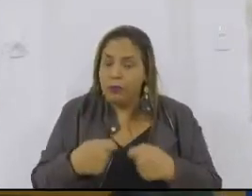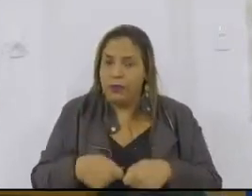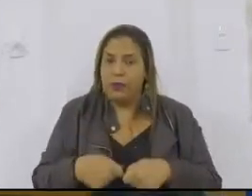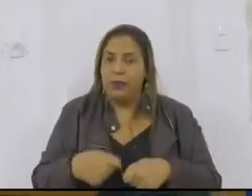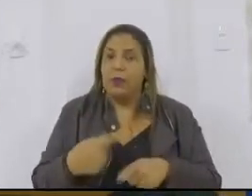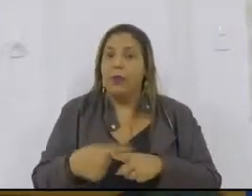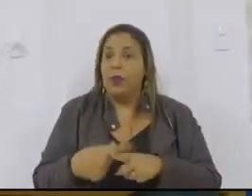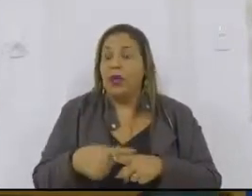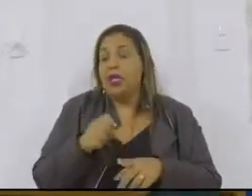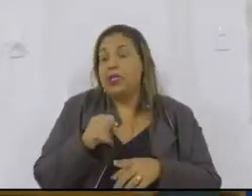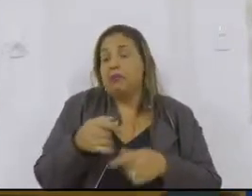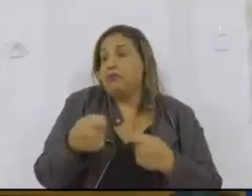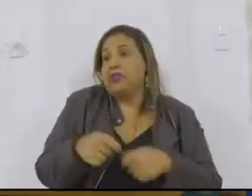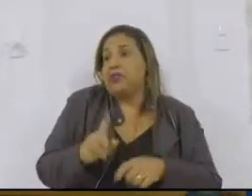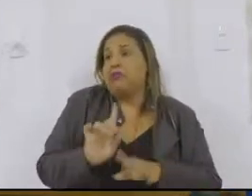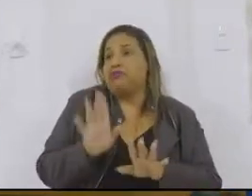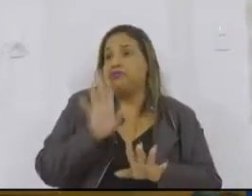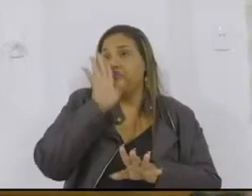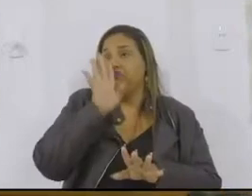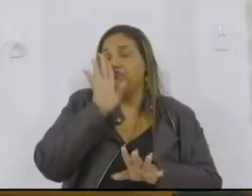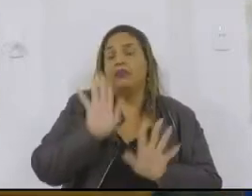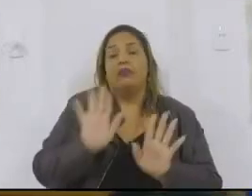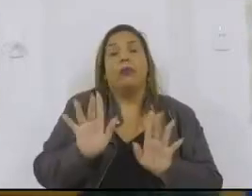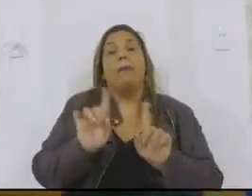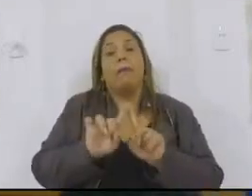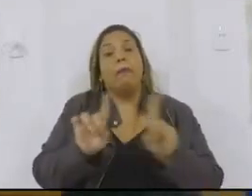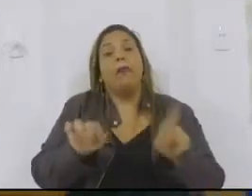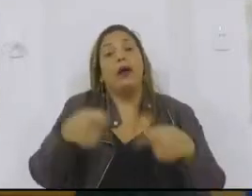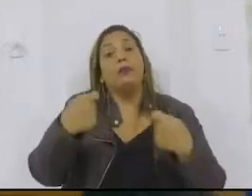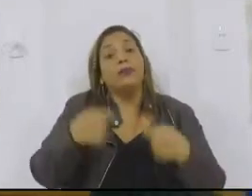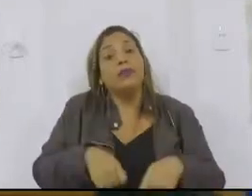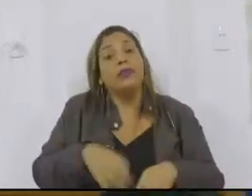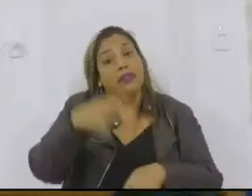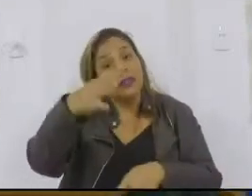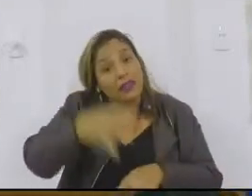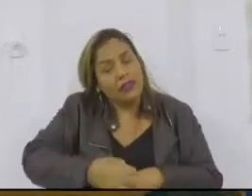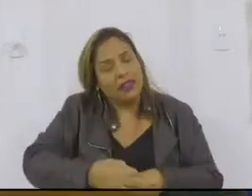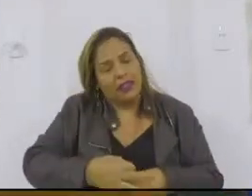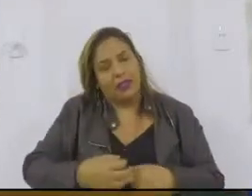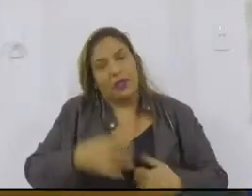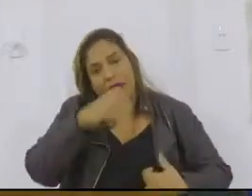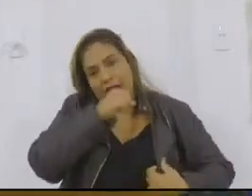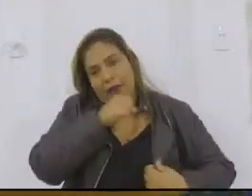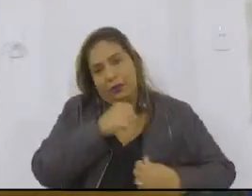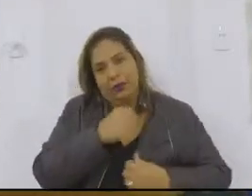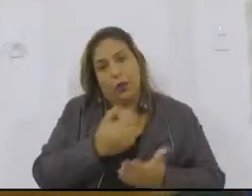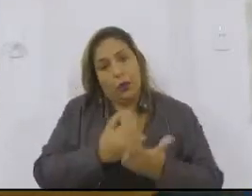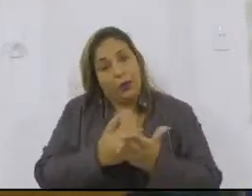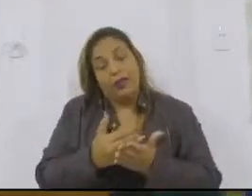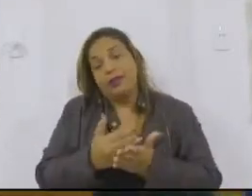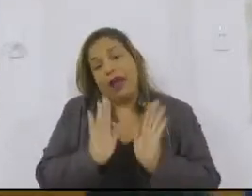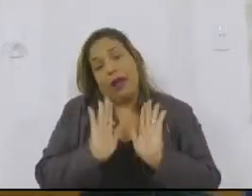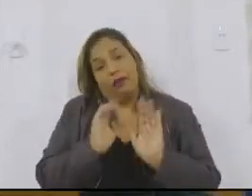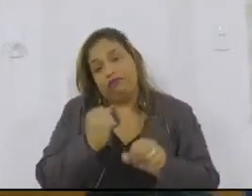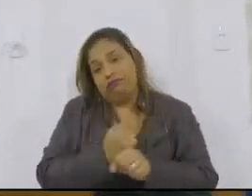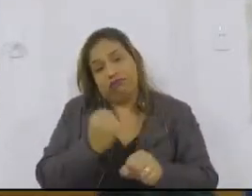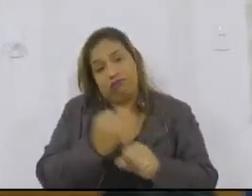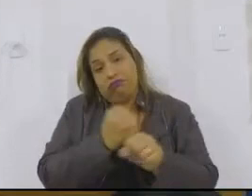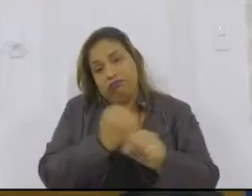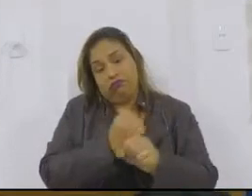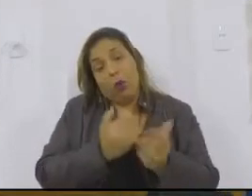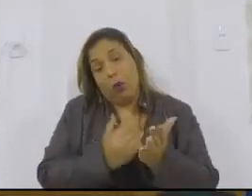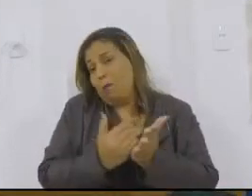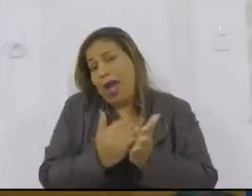fosse necessário, talvez não seja feita, não tivesse sido concluída, se não tivesse sido feita, né? Começado, pelo menos. É uma